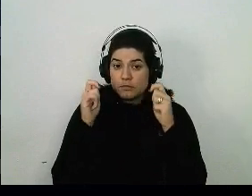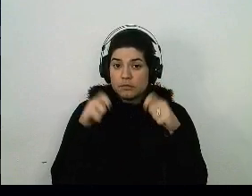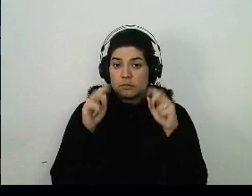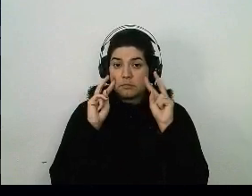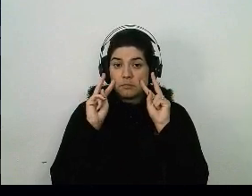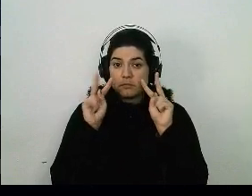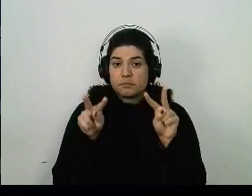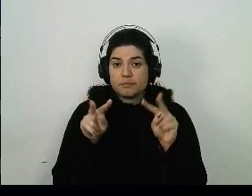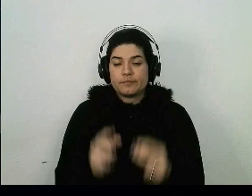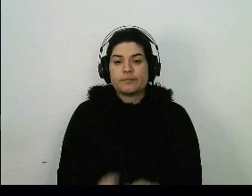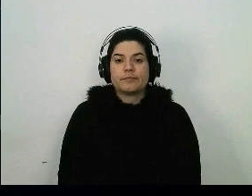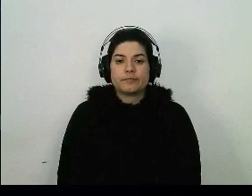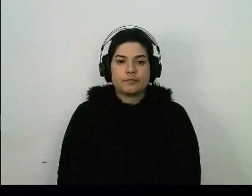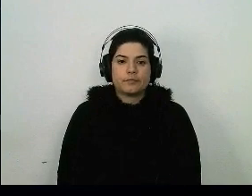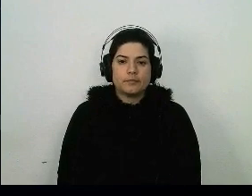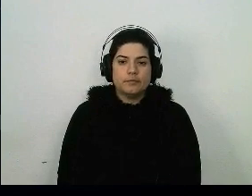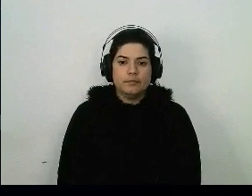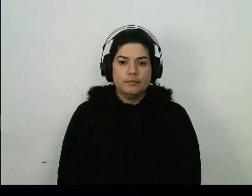Cadê?